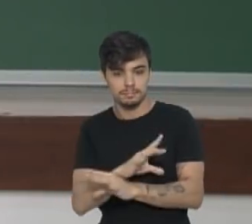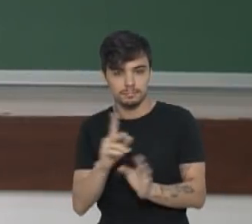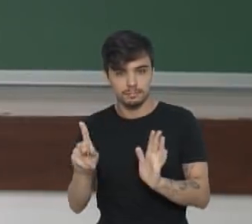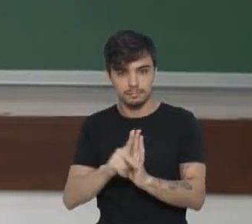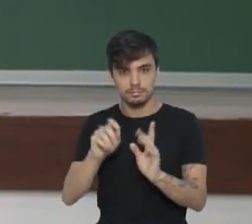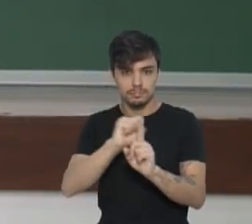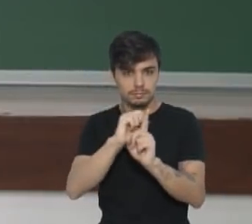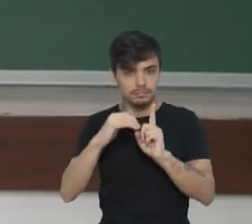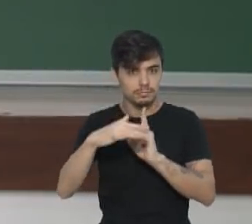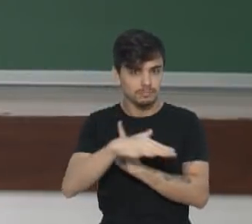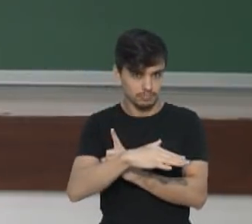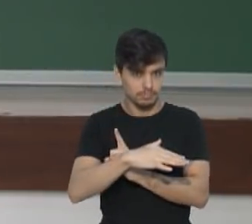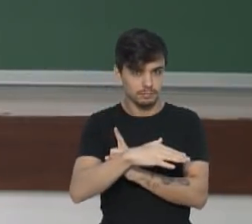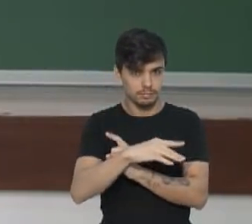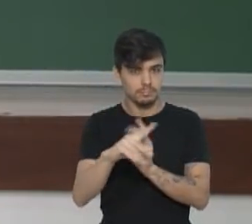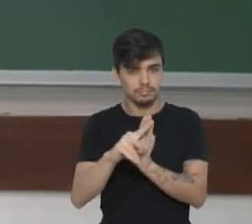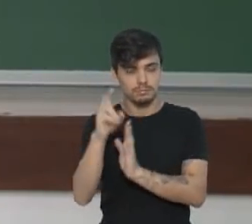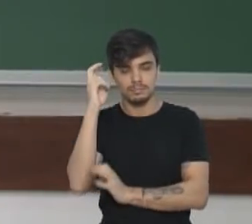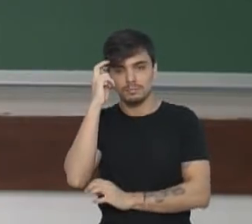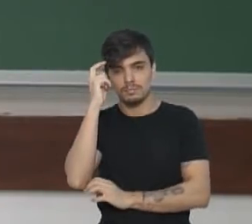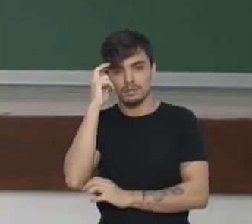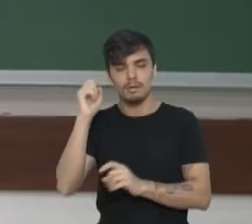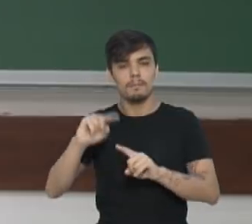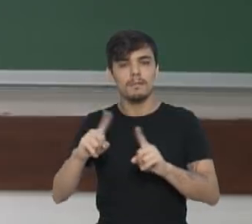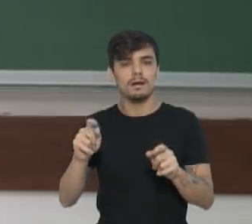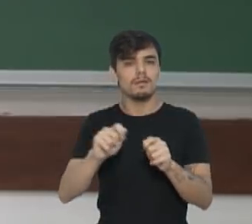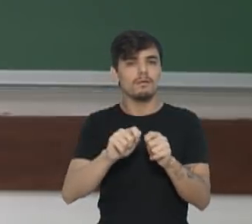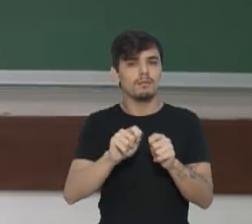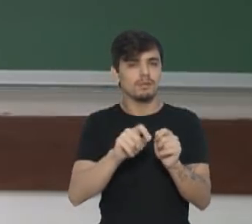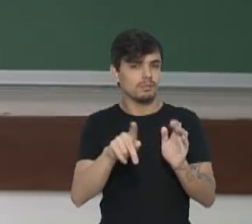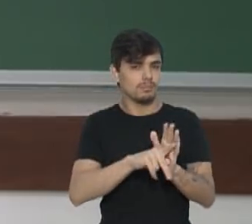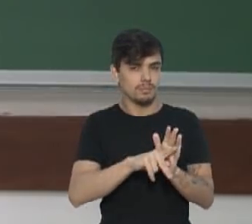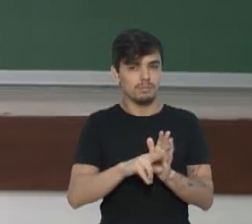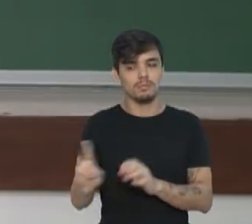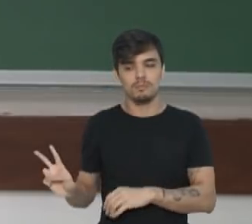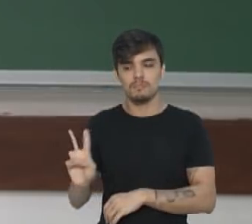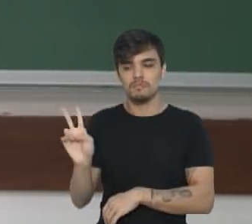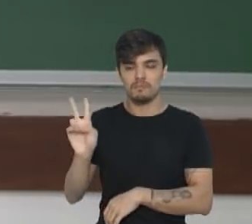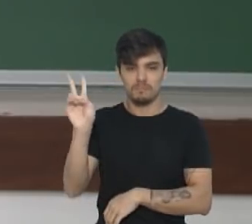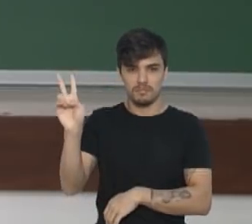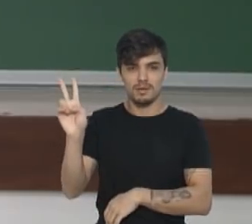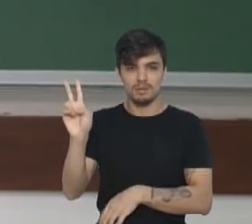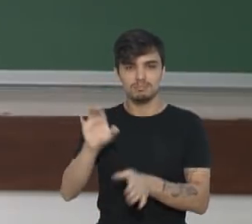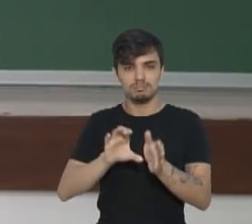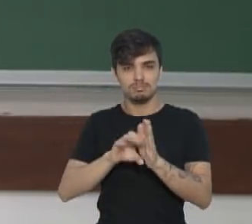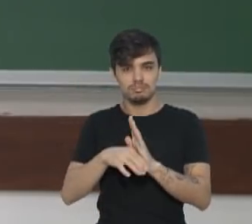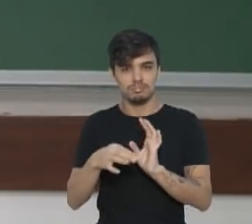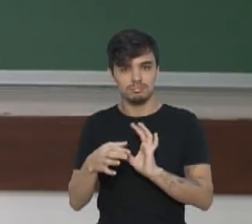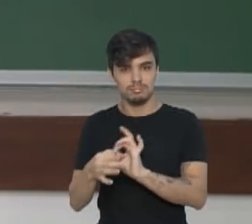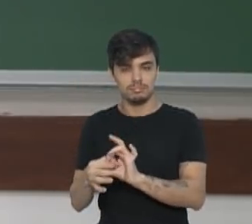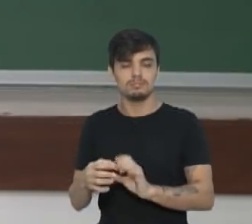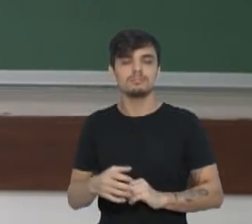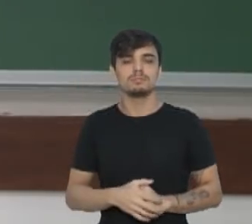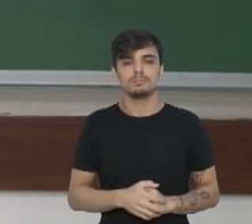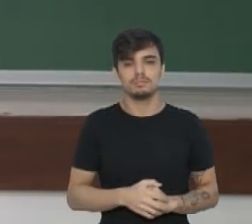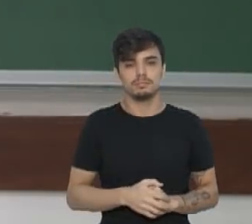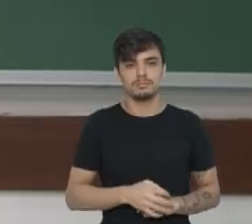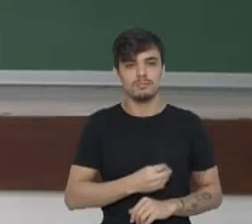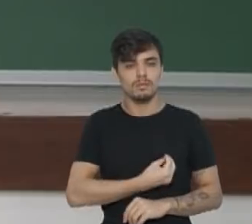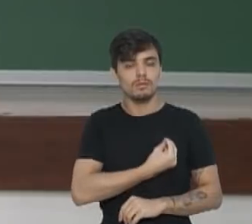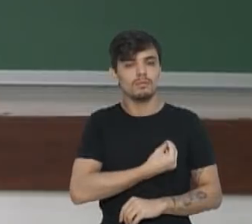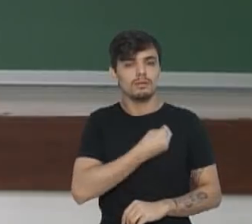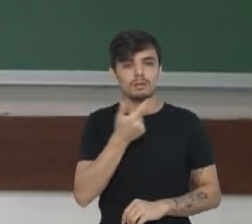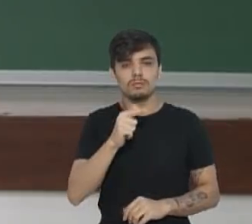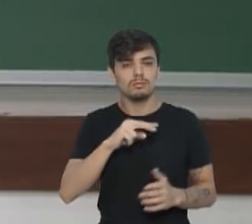já fornecida pela cultura, mas criando próprios valores. Né? É aquela ideia que nós trabalhamos. A vida não possui um